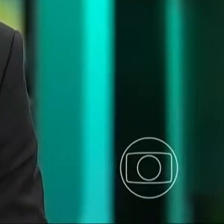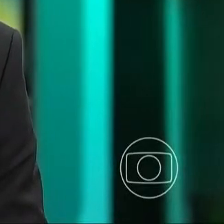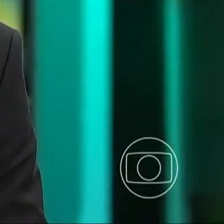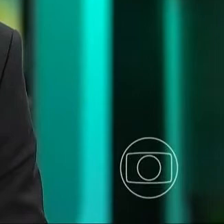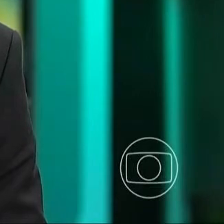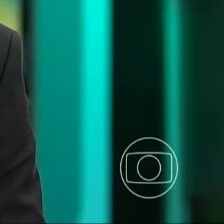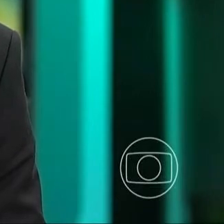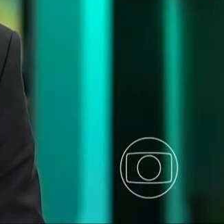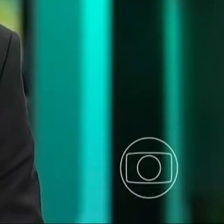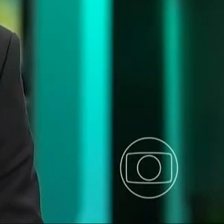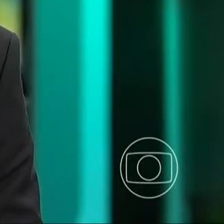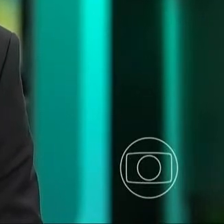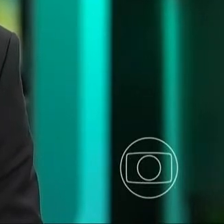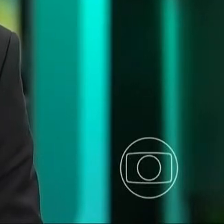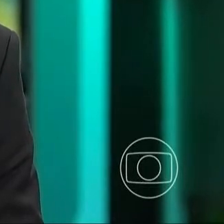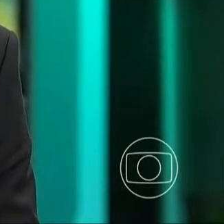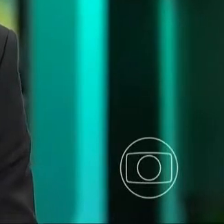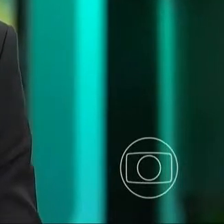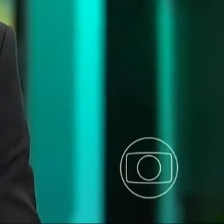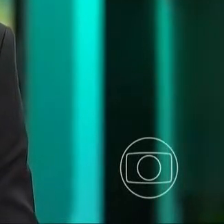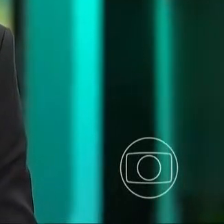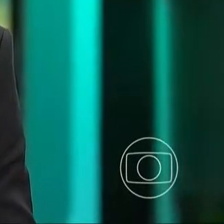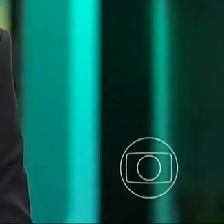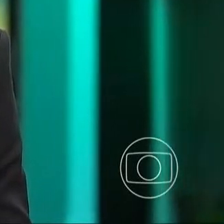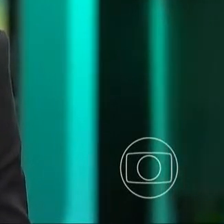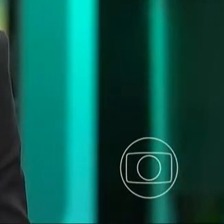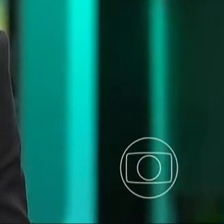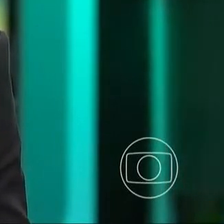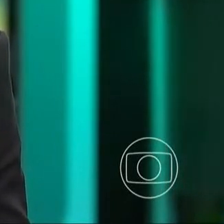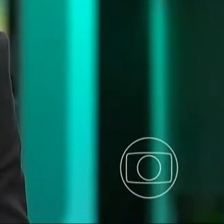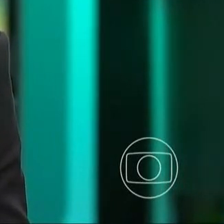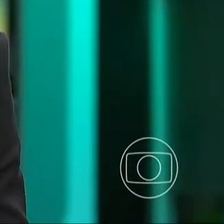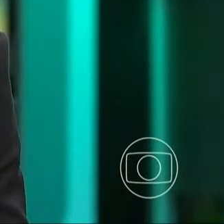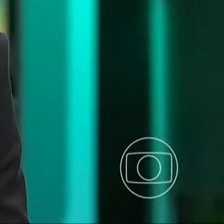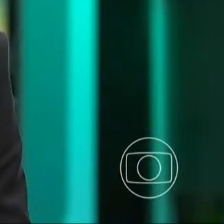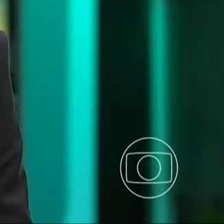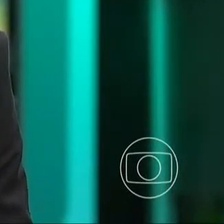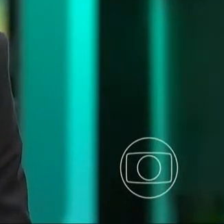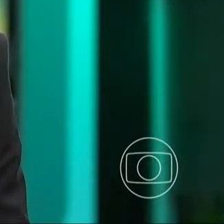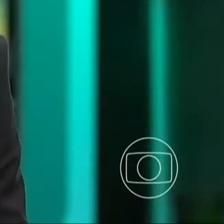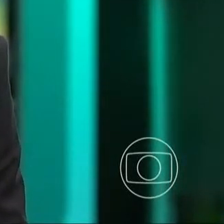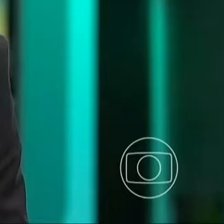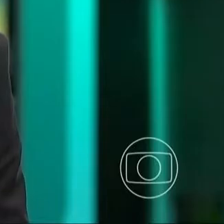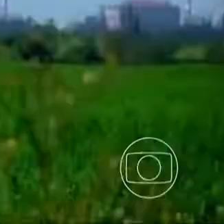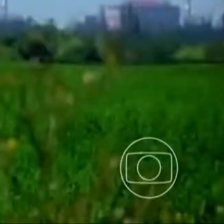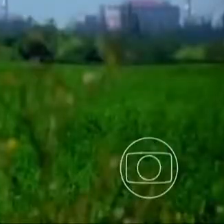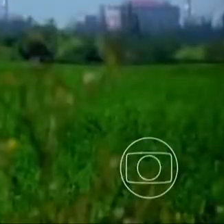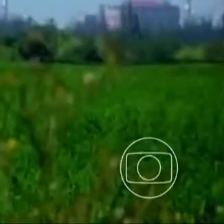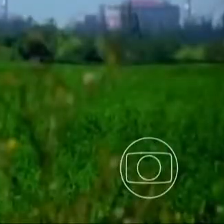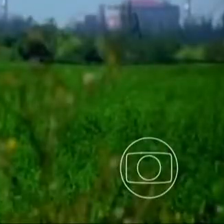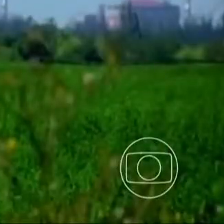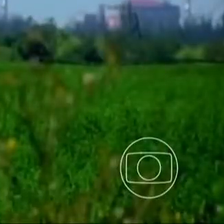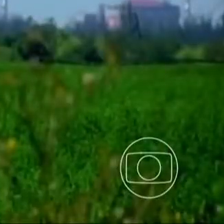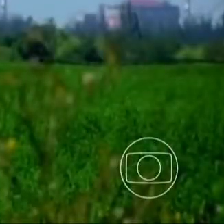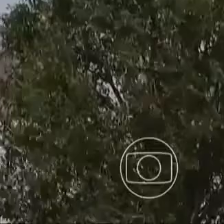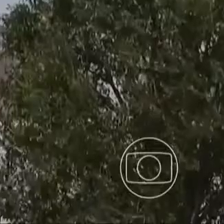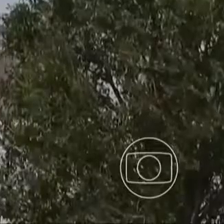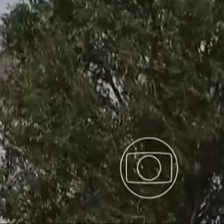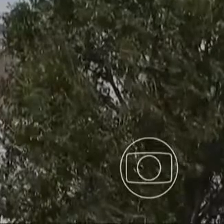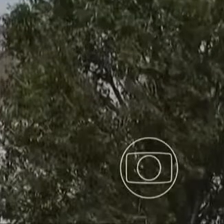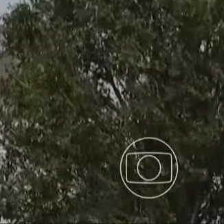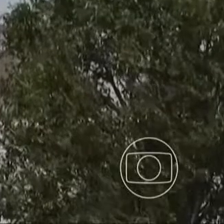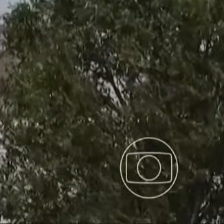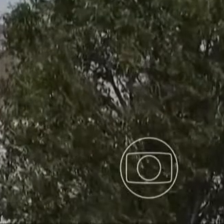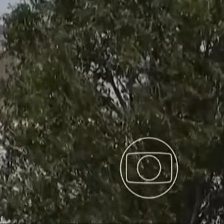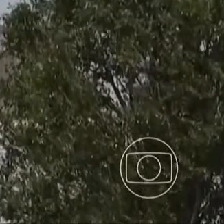bate recorde para o mês de julho. A Petrobras reduz o preço do querosene de aviação. O governo da Ucrânia afirma que